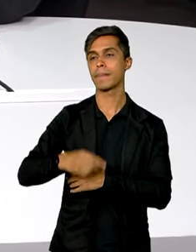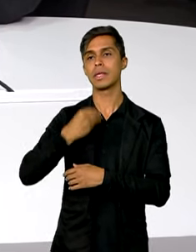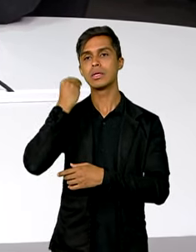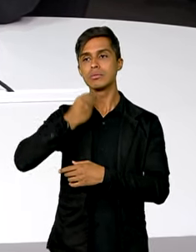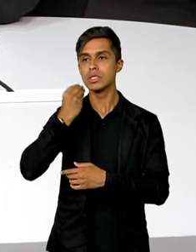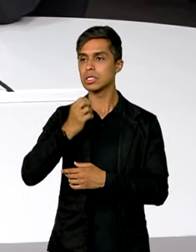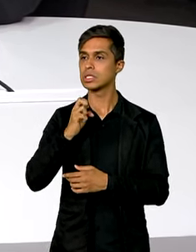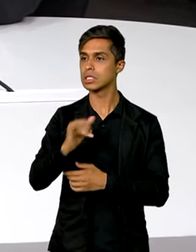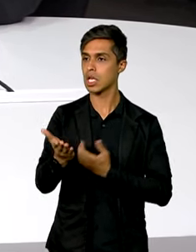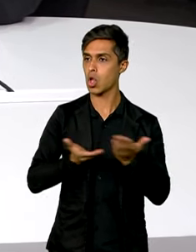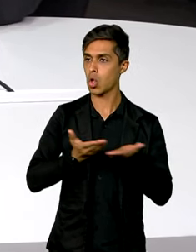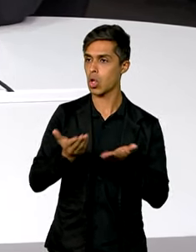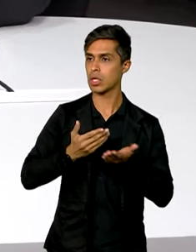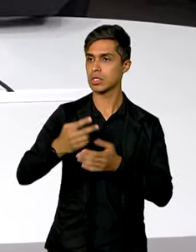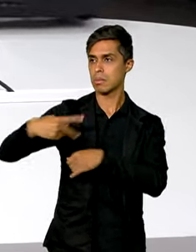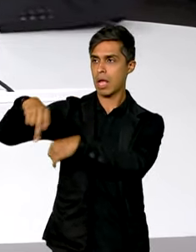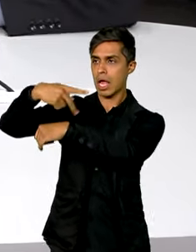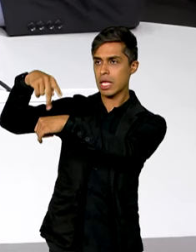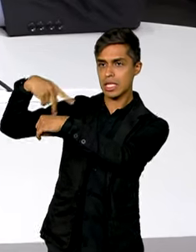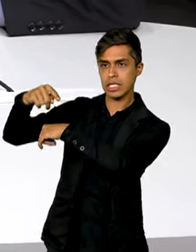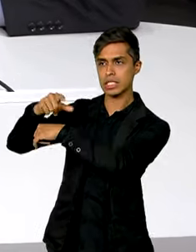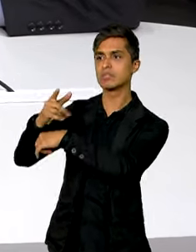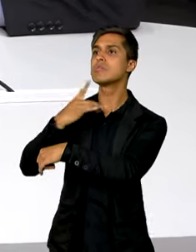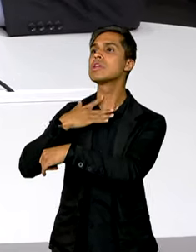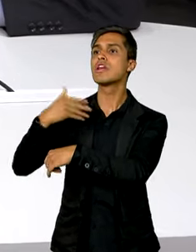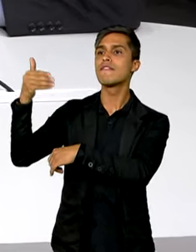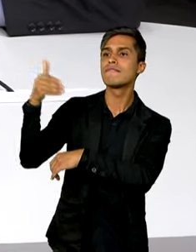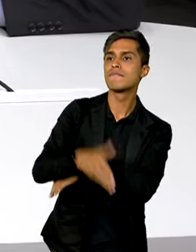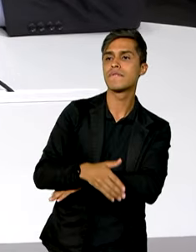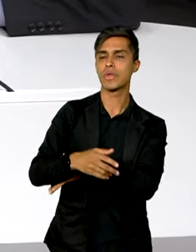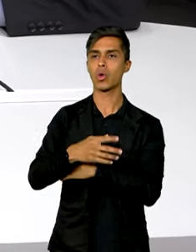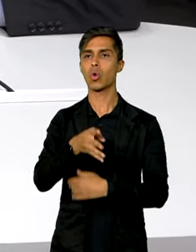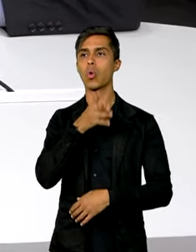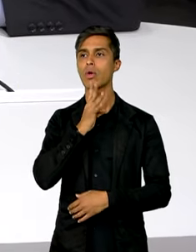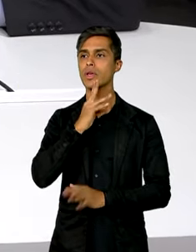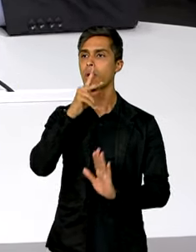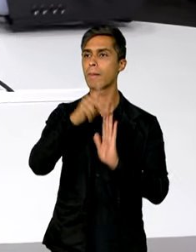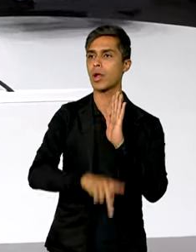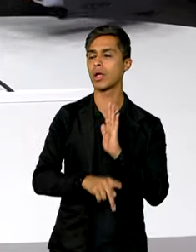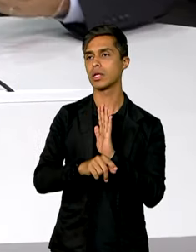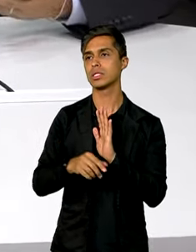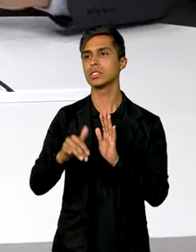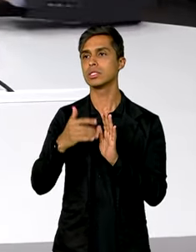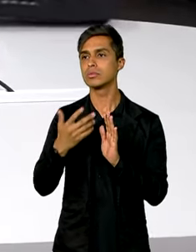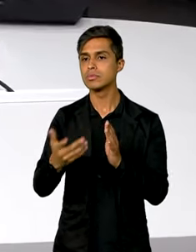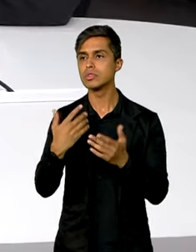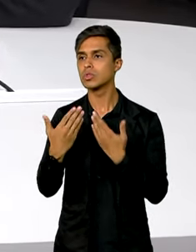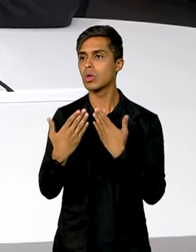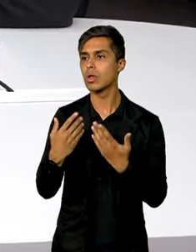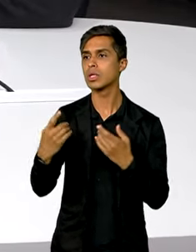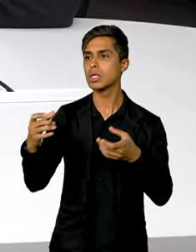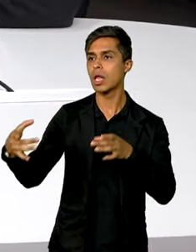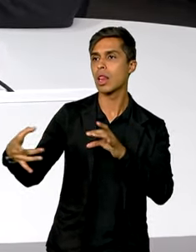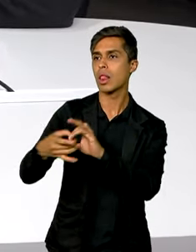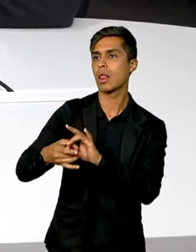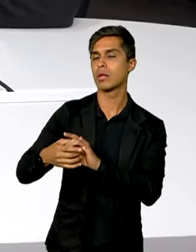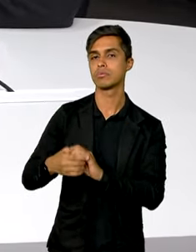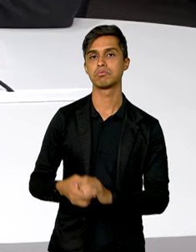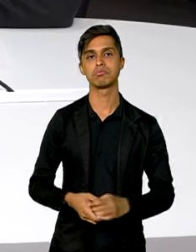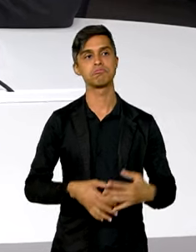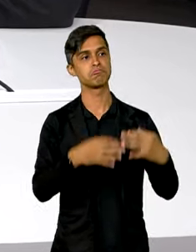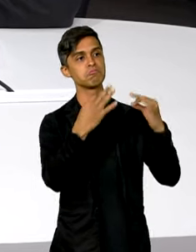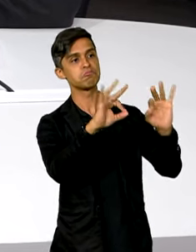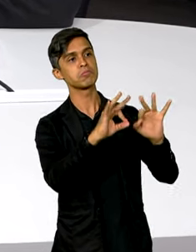funcionários desses países podiam visitar o Brasil para conhecer melhor os programas, para a gente fazer convênios. Tá